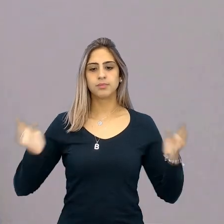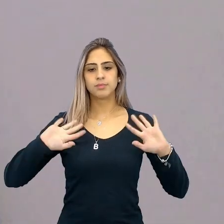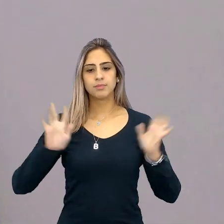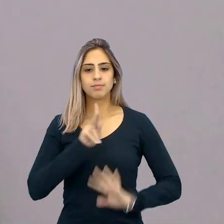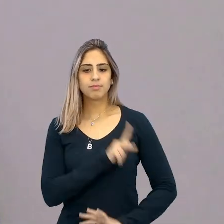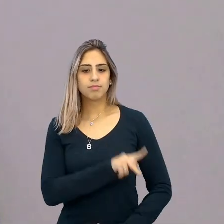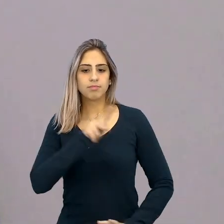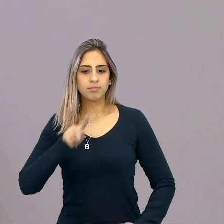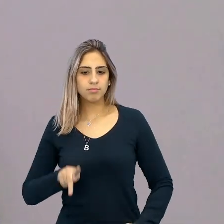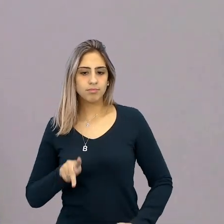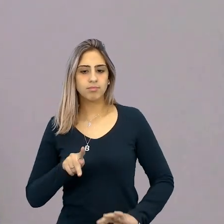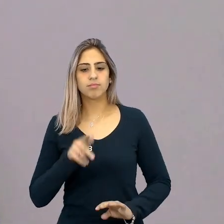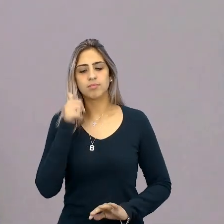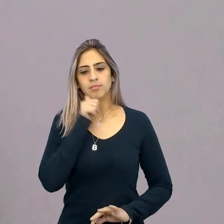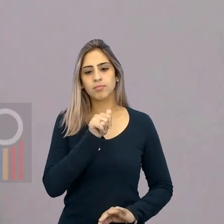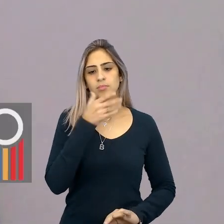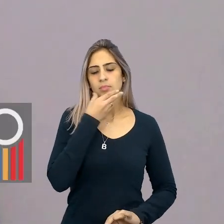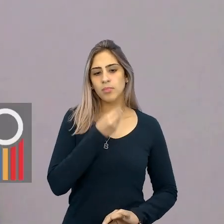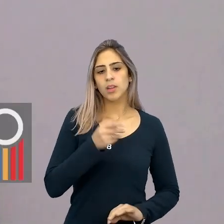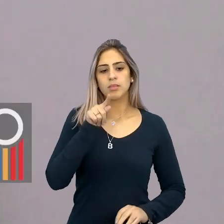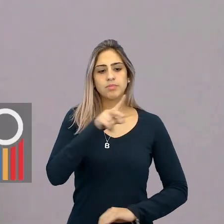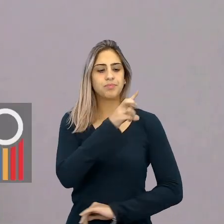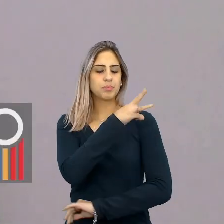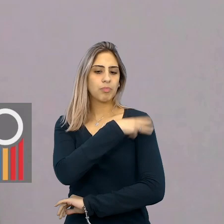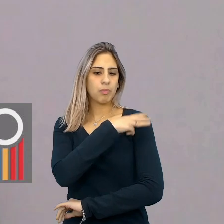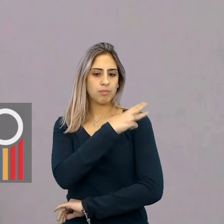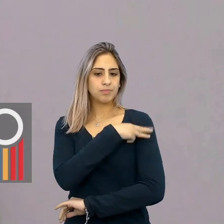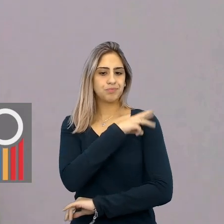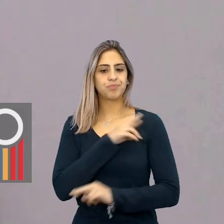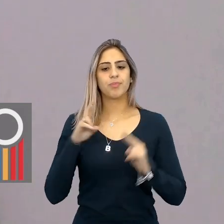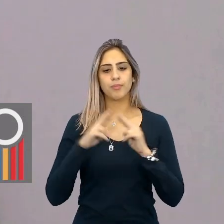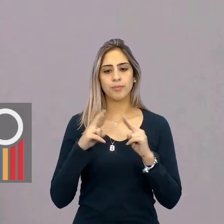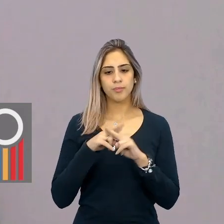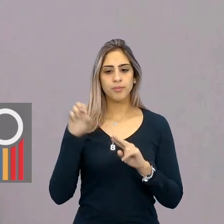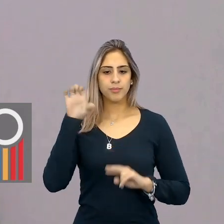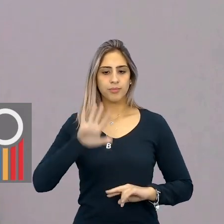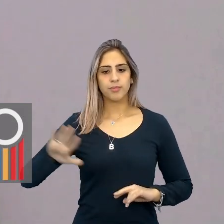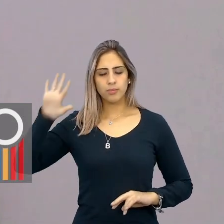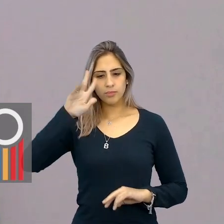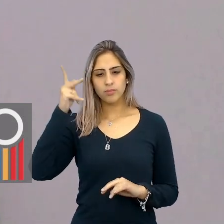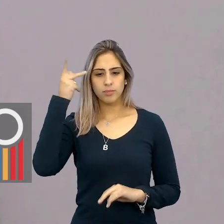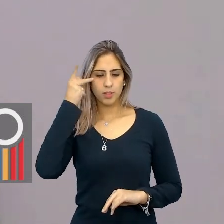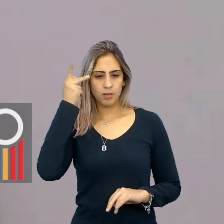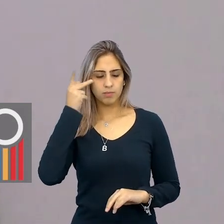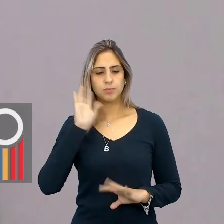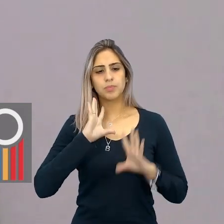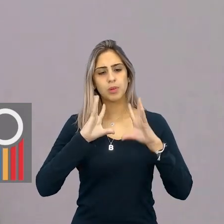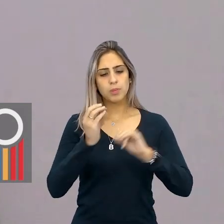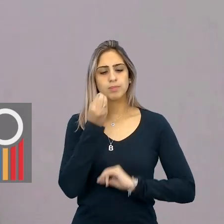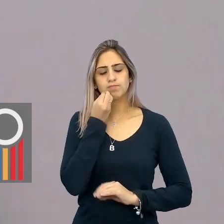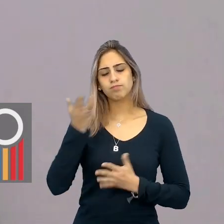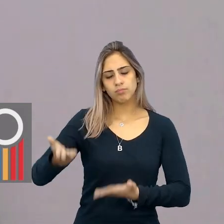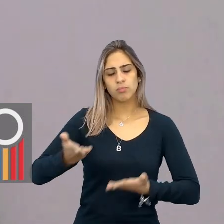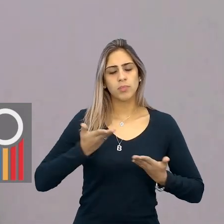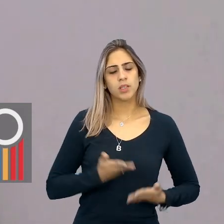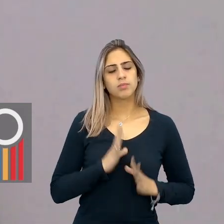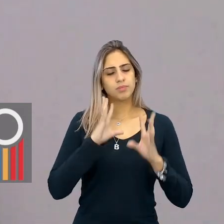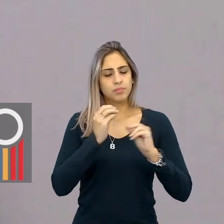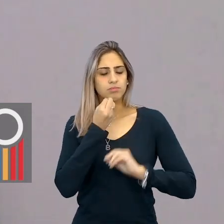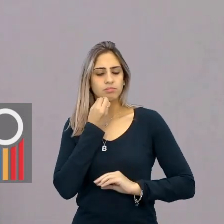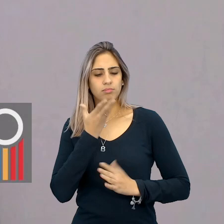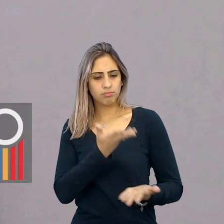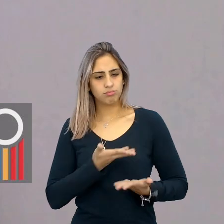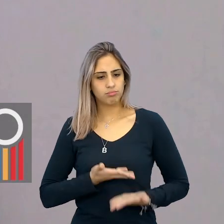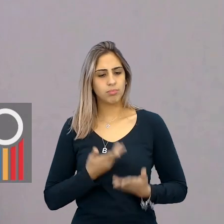Olá, professores e professoras do terceiro ano da Rede Estadual de São Paulo. Sejam todos bem-vindos e